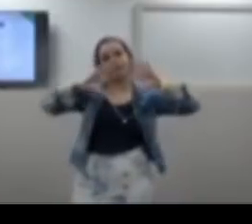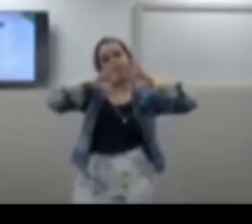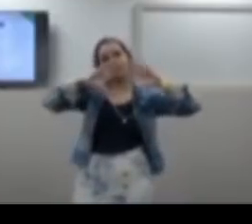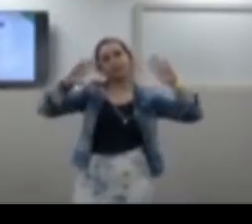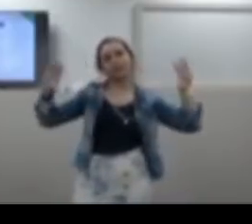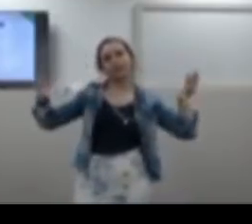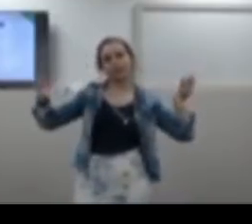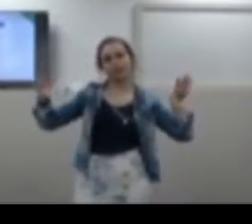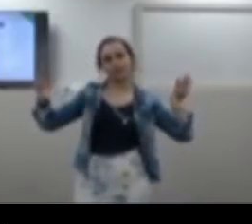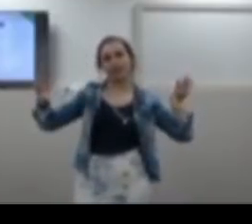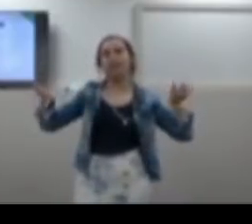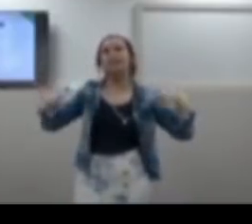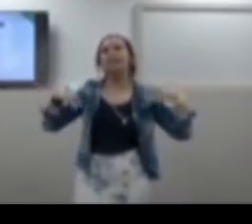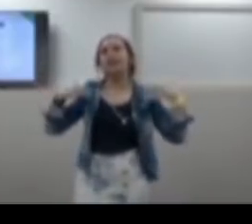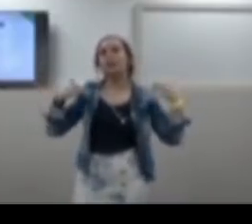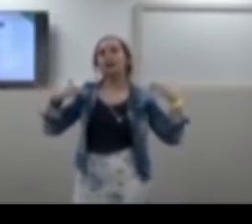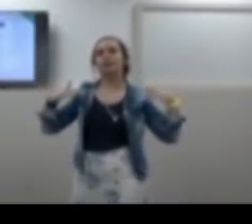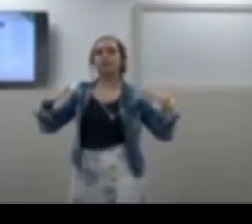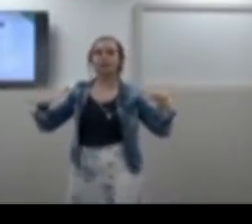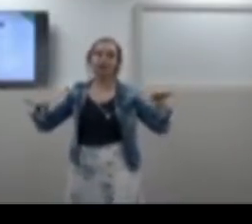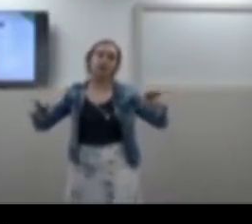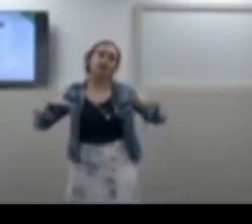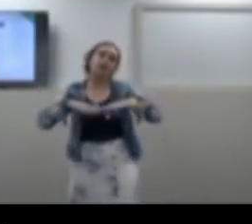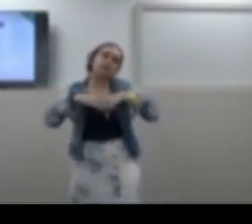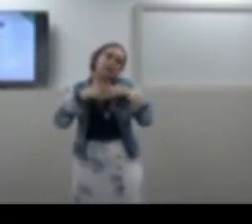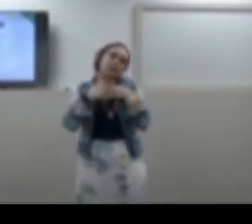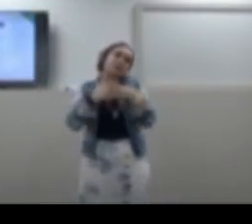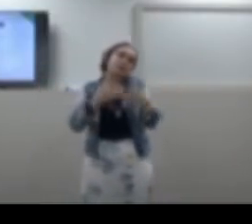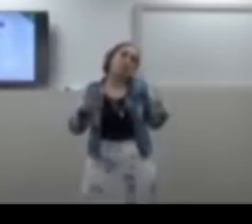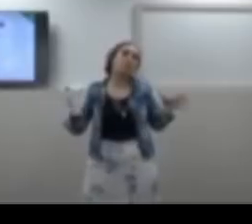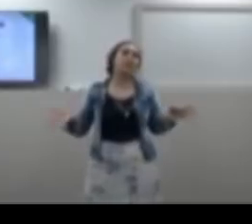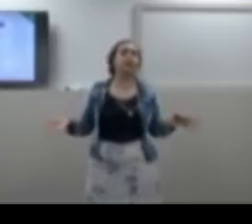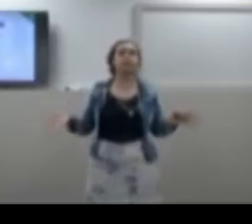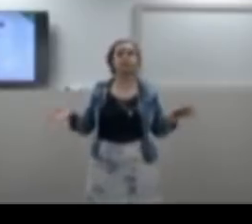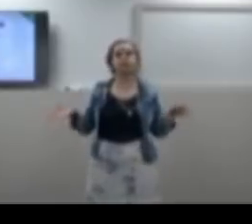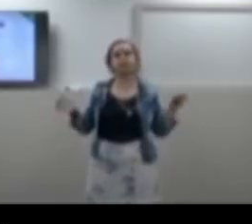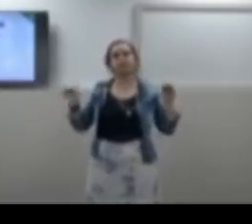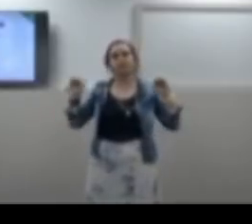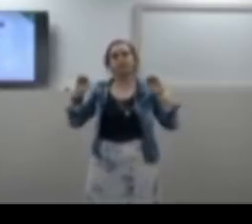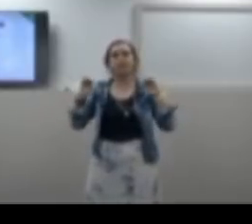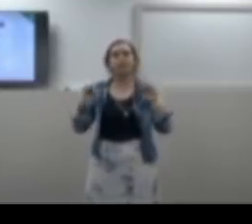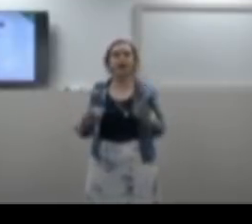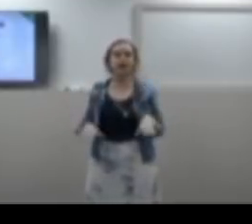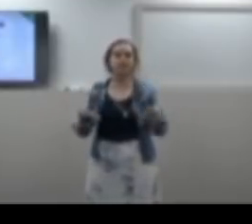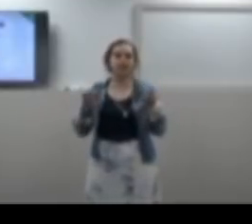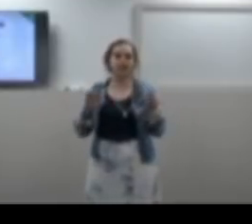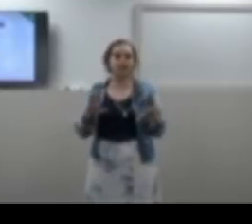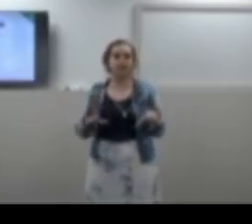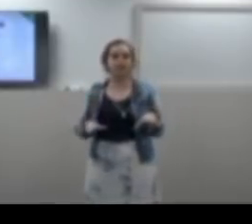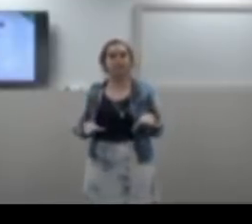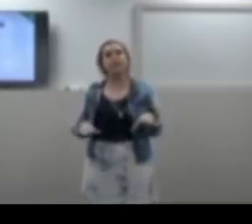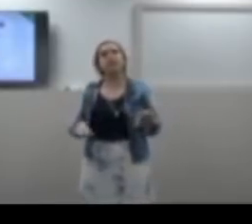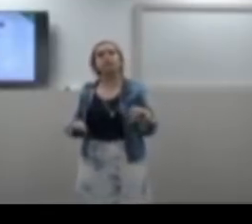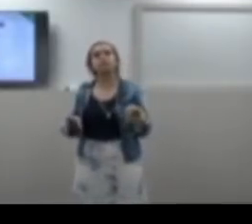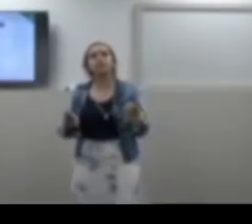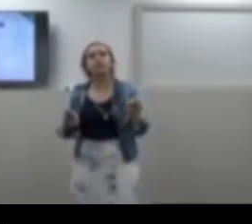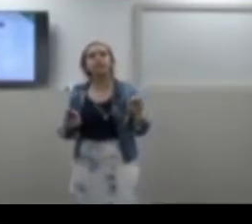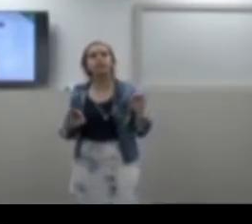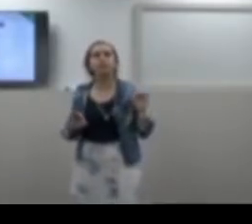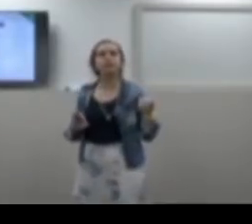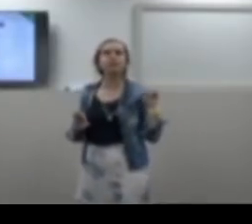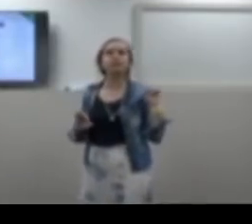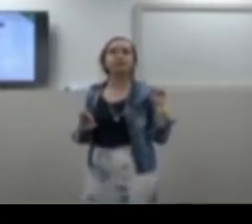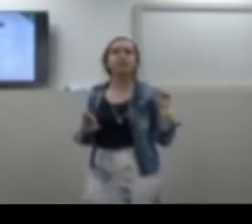falou, quando a gente viu aquela primeira foto lá, que parece um campo aberto, que a vegetação é baixa, é rasteira. Então